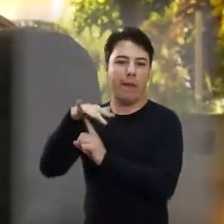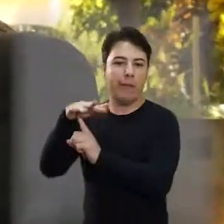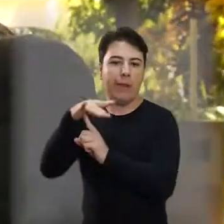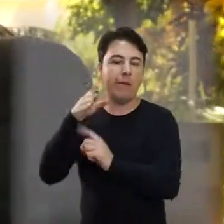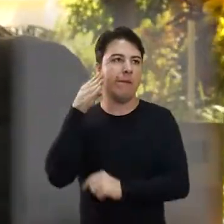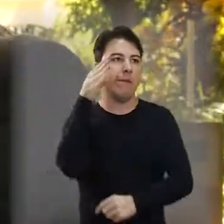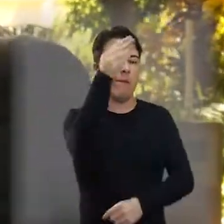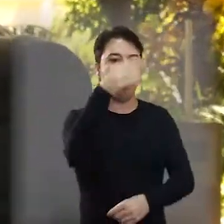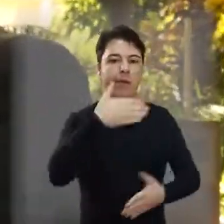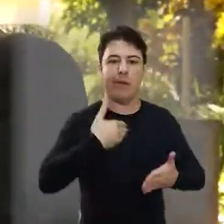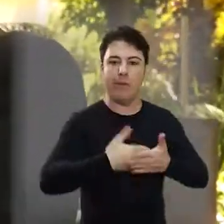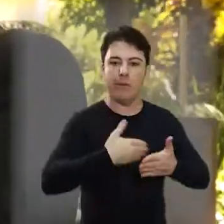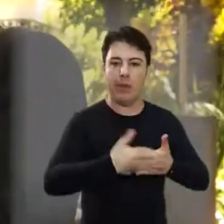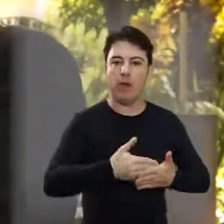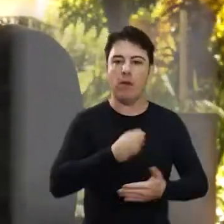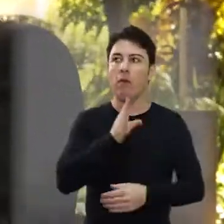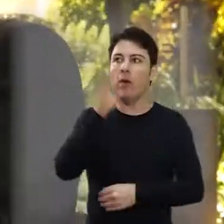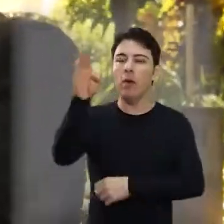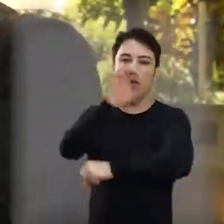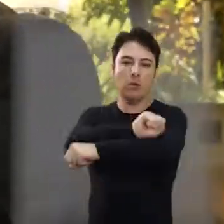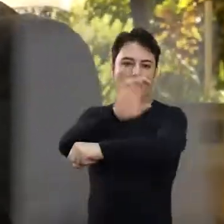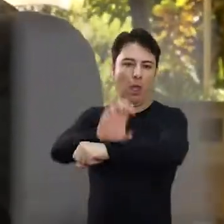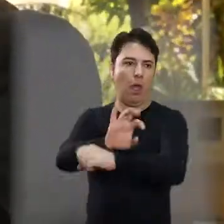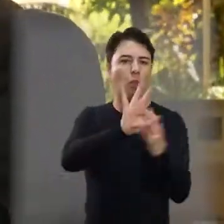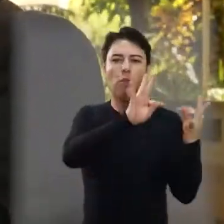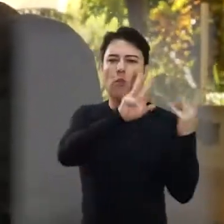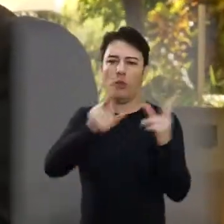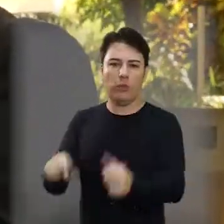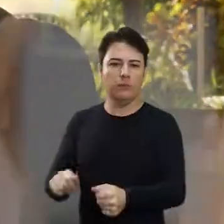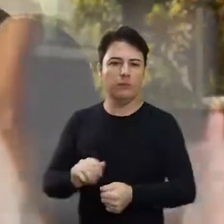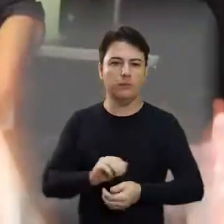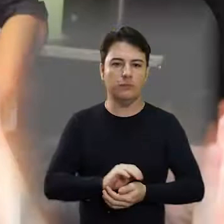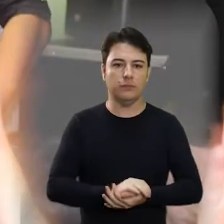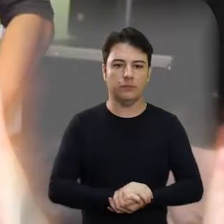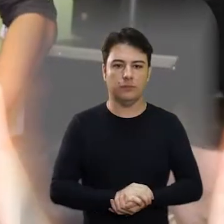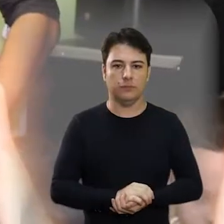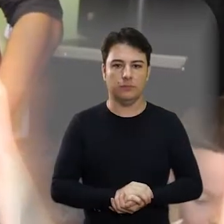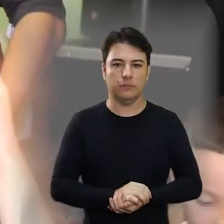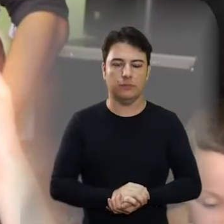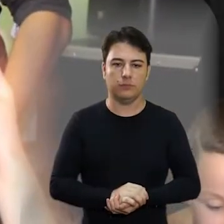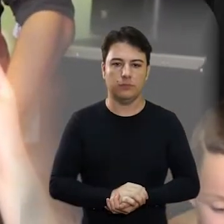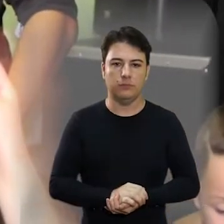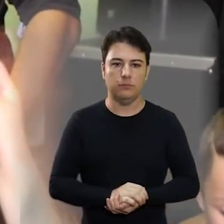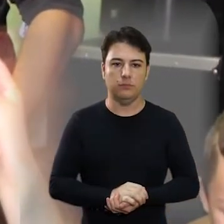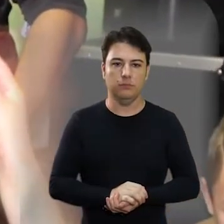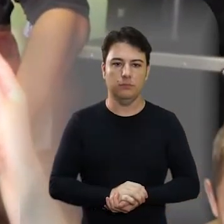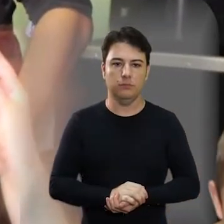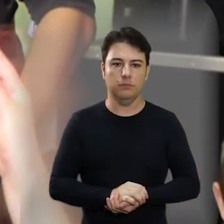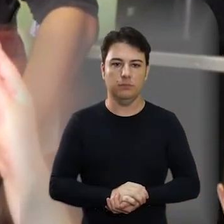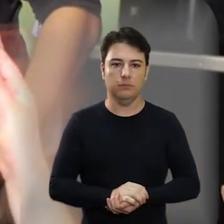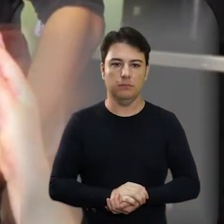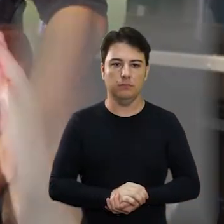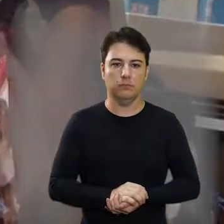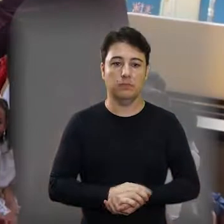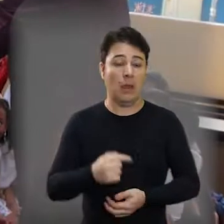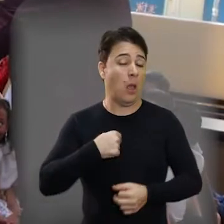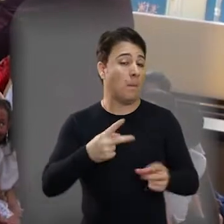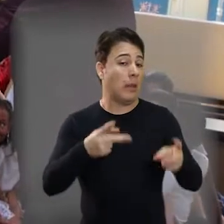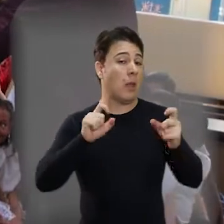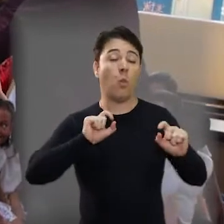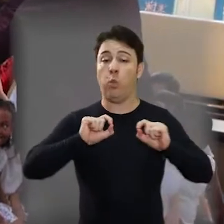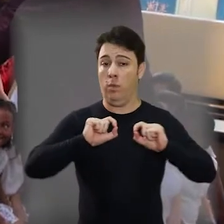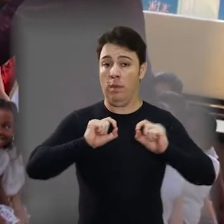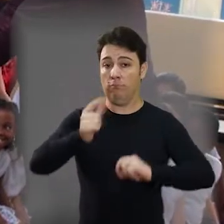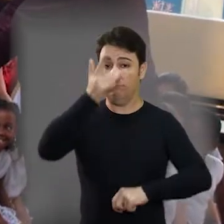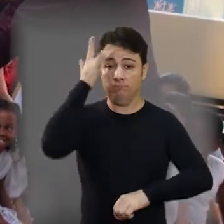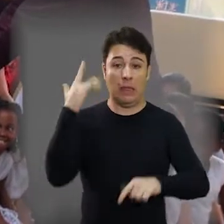esse espetáculo em toda a região, Matão, Ribeirão Preto, São Carlos, enfim, toda a região de fato mesmo. Eu percebo que